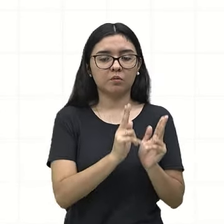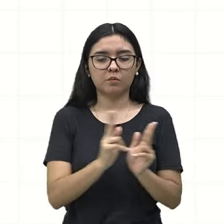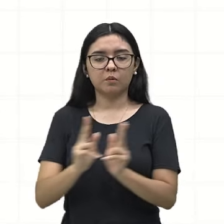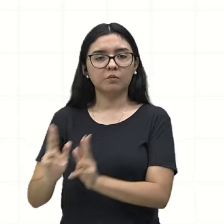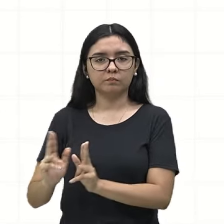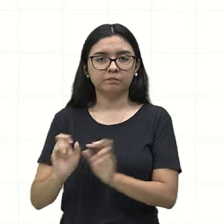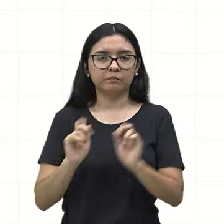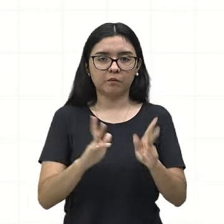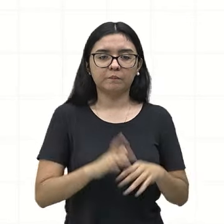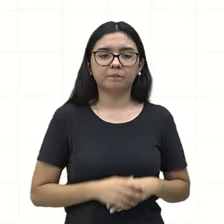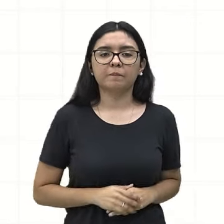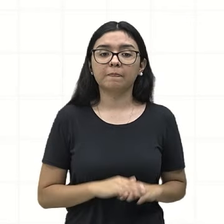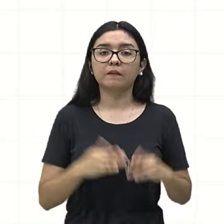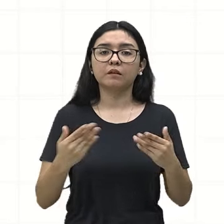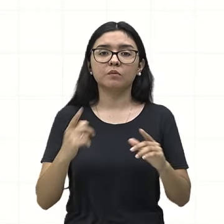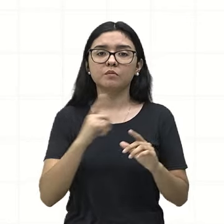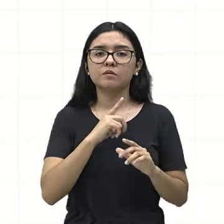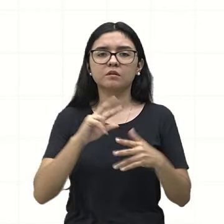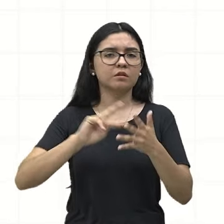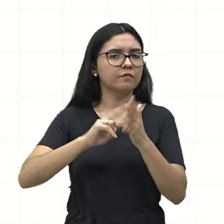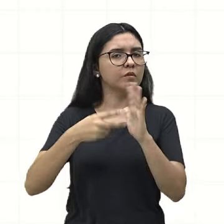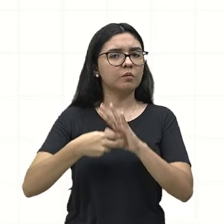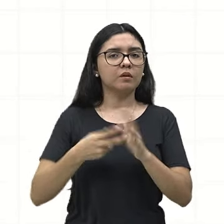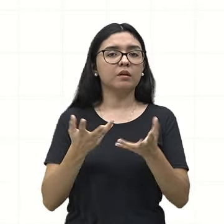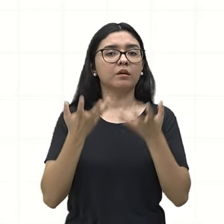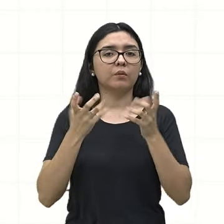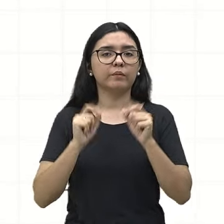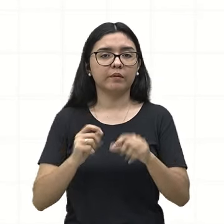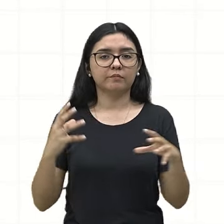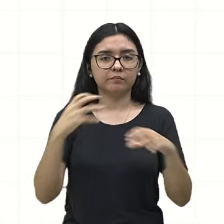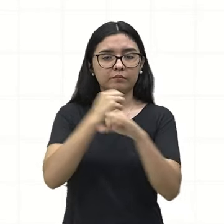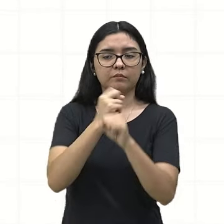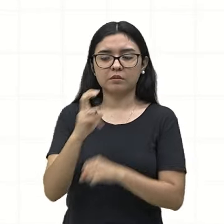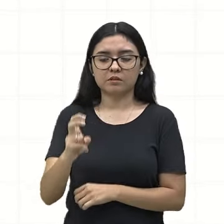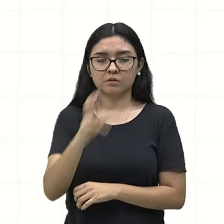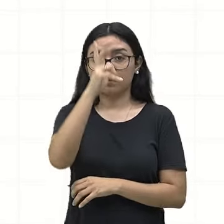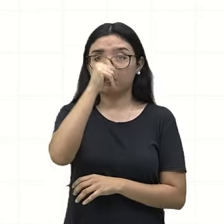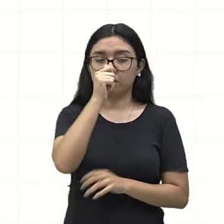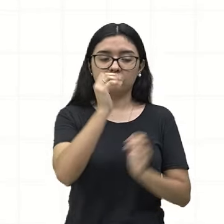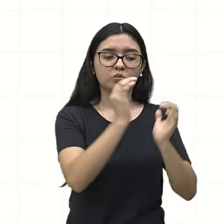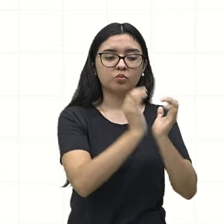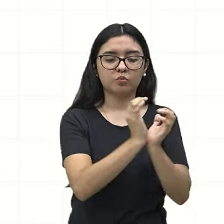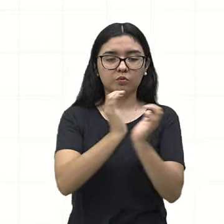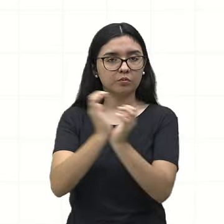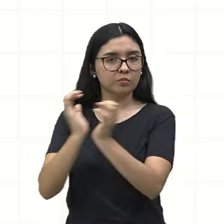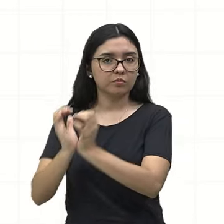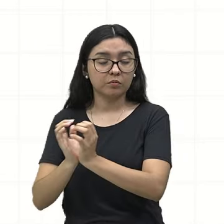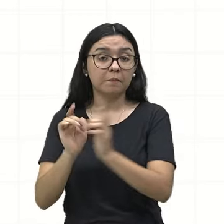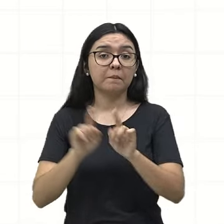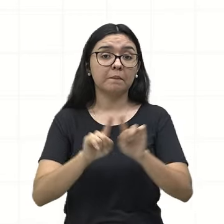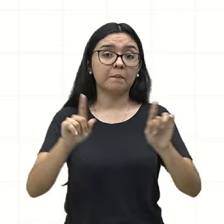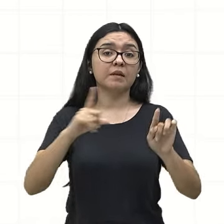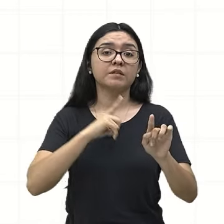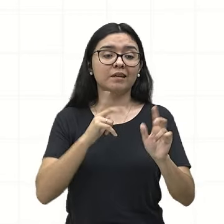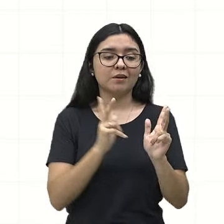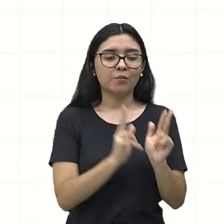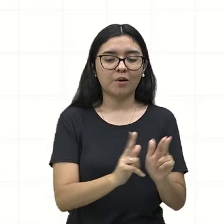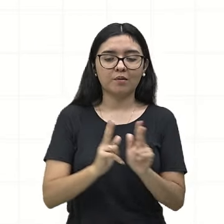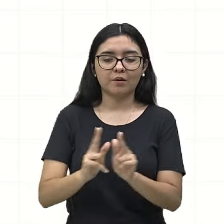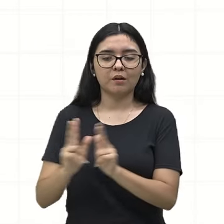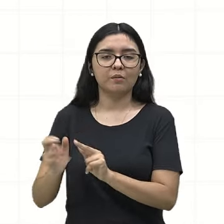iguais. Tá legal? Quer dizer que ele vai dividir, ele quer dividir as galinhas, mas ele quer que tenha os grupos iguais, tá